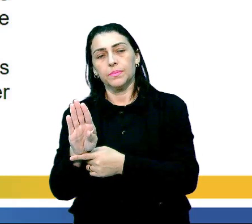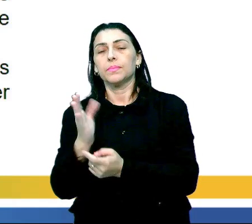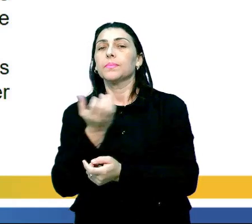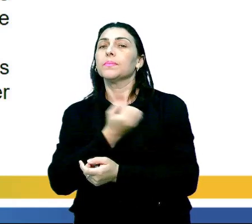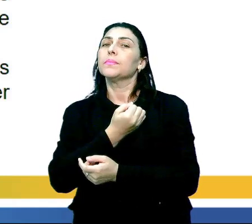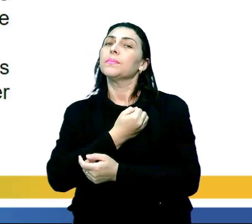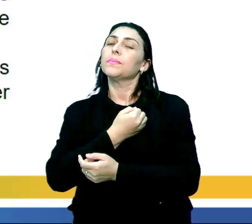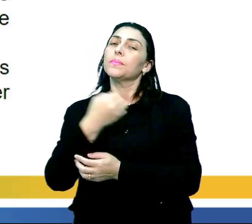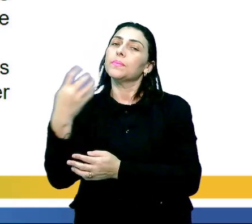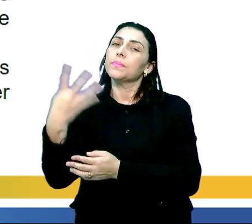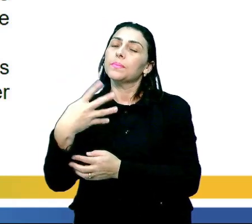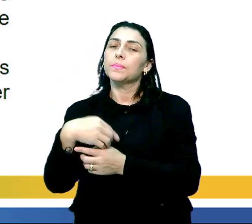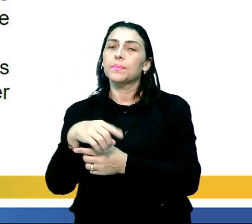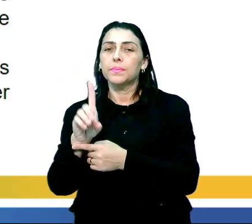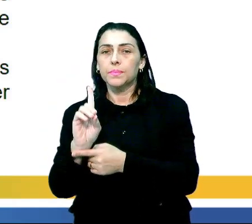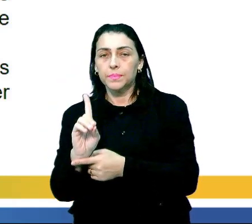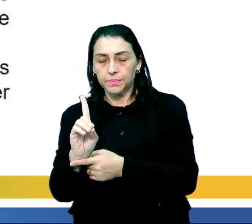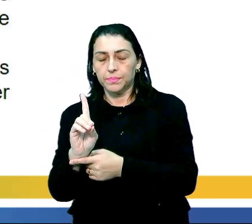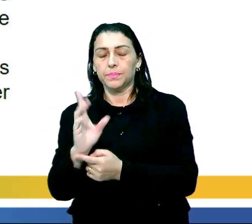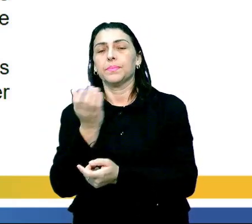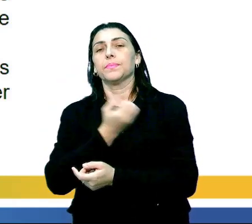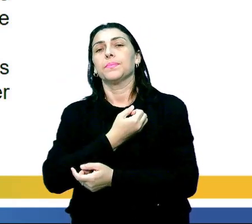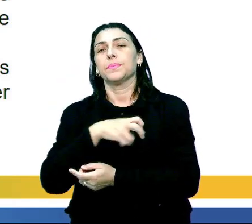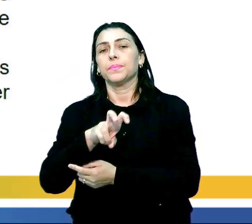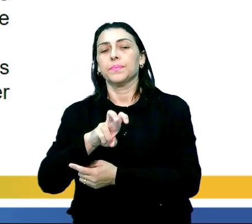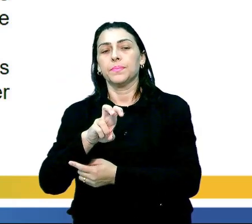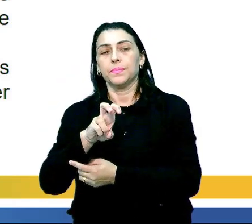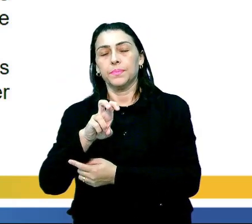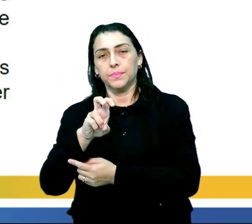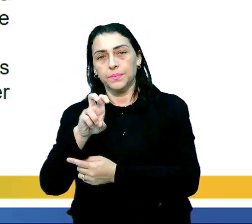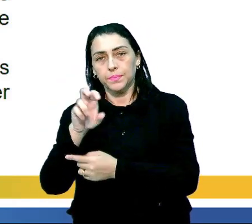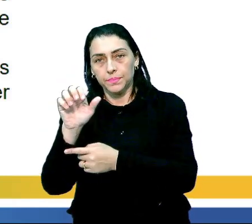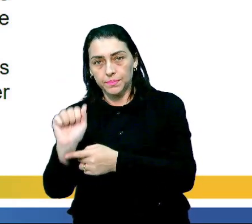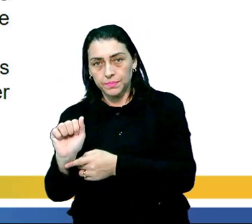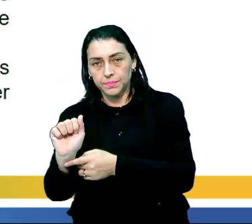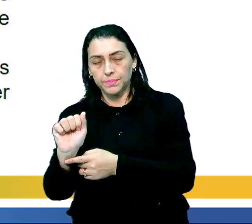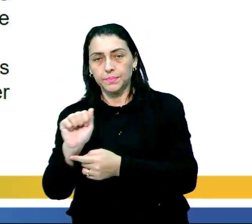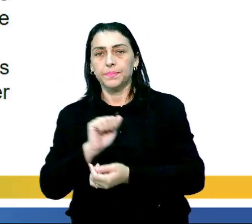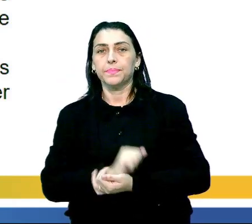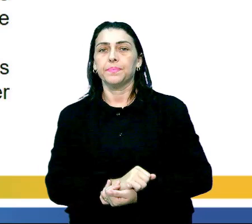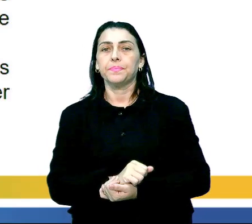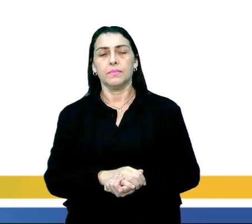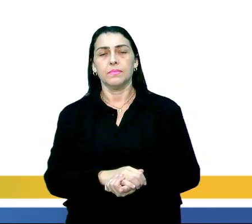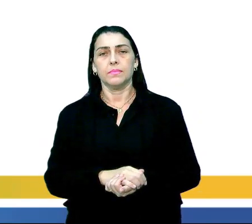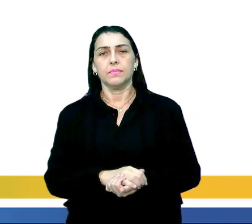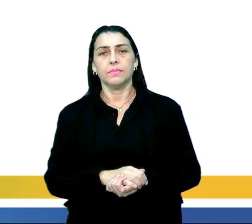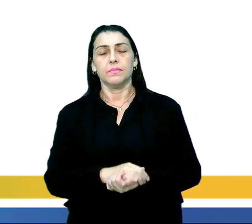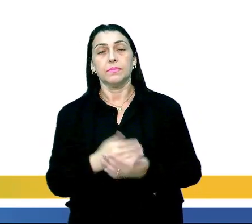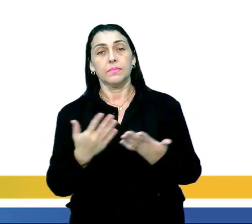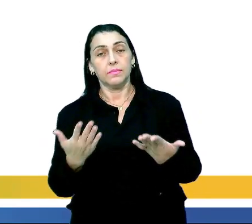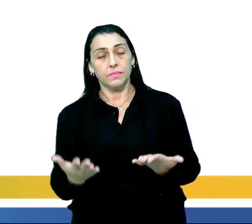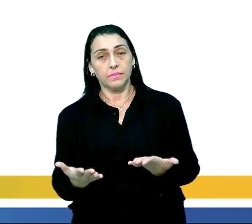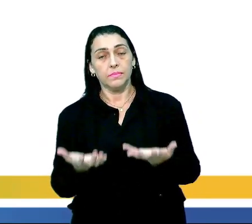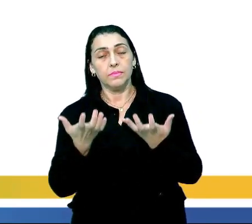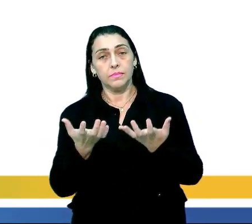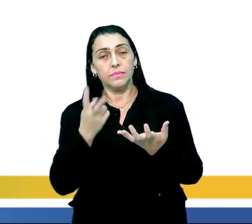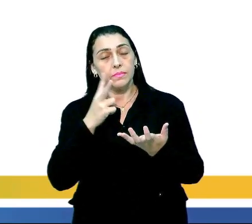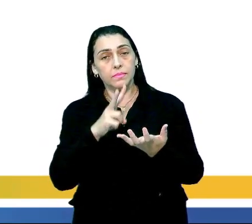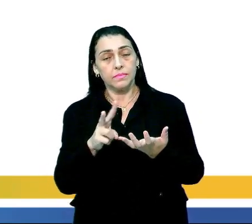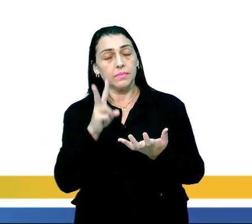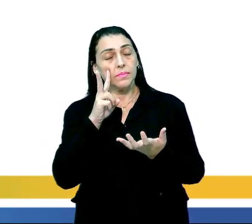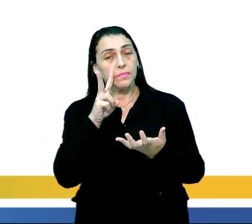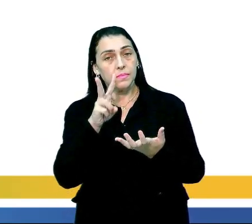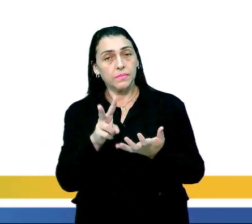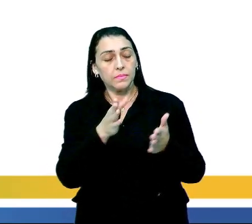B. Número 4, letra D. E número 5, letra A. Então, eu quero que vocês